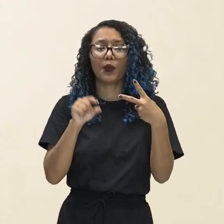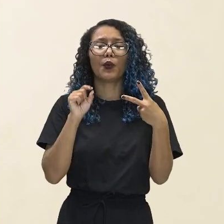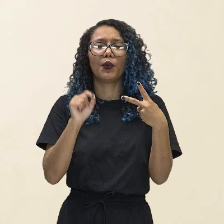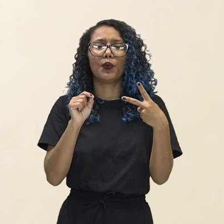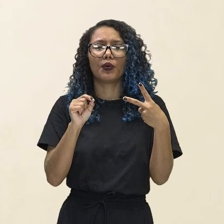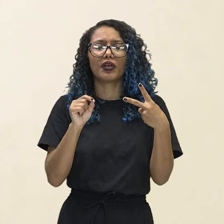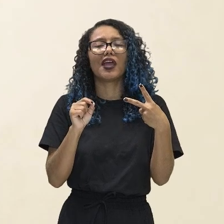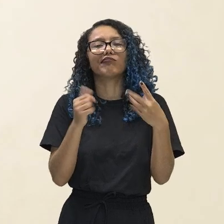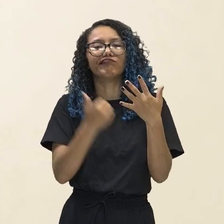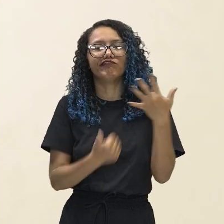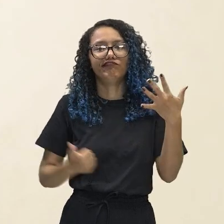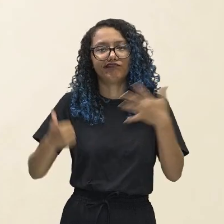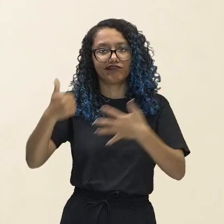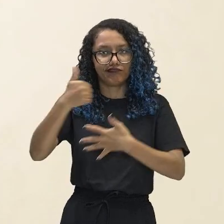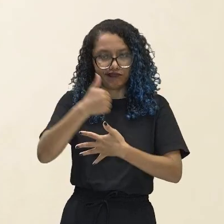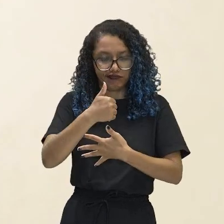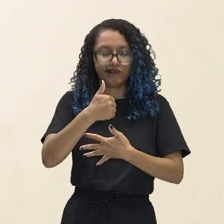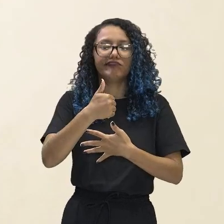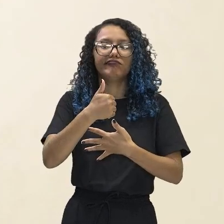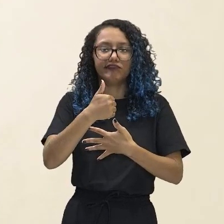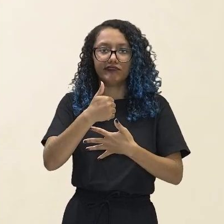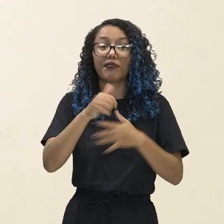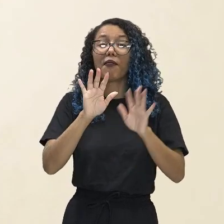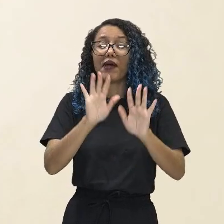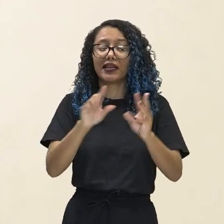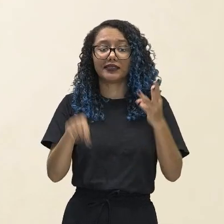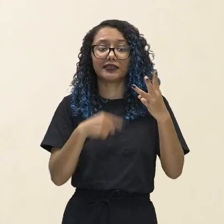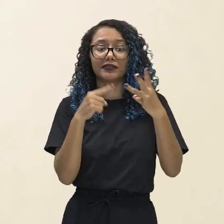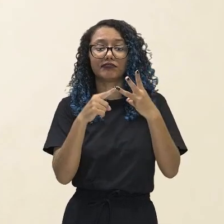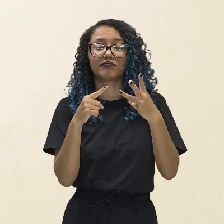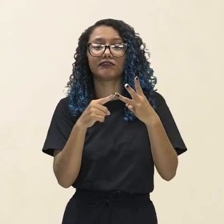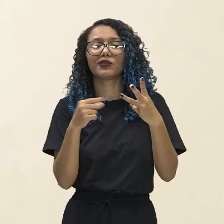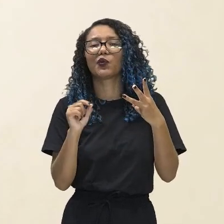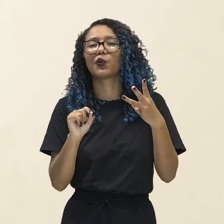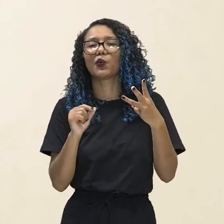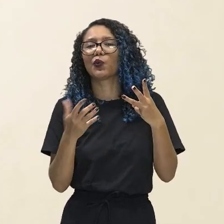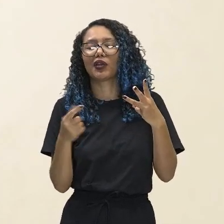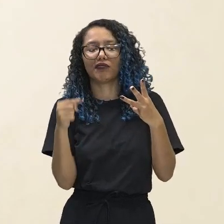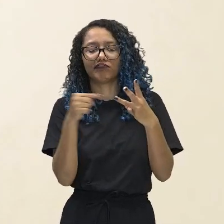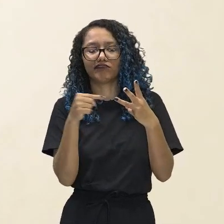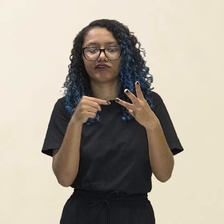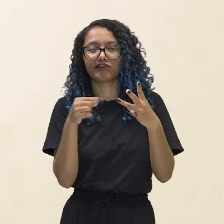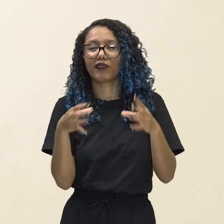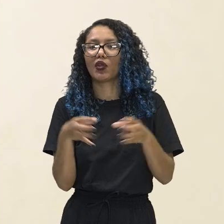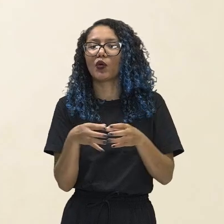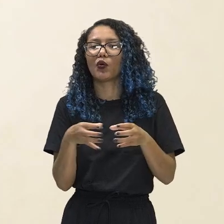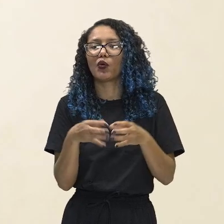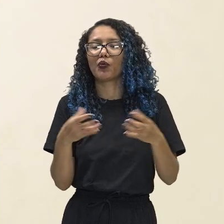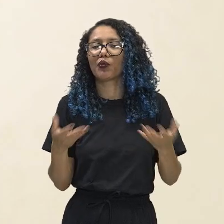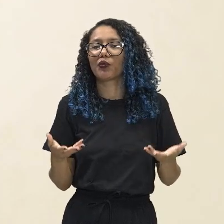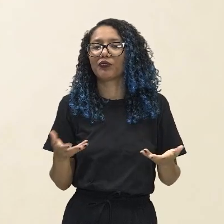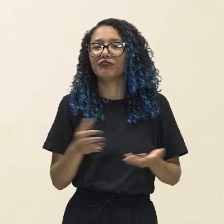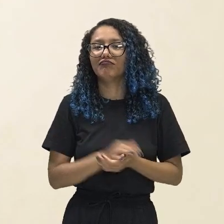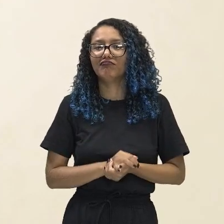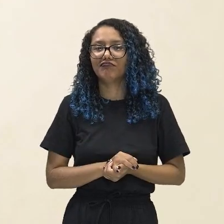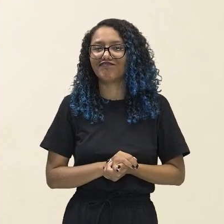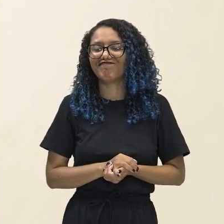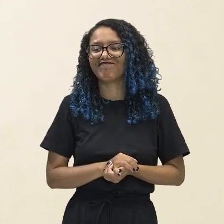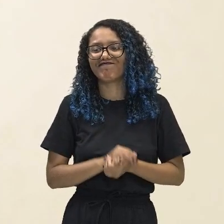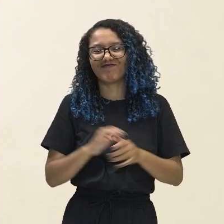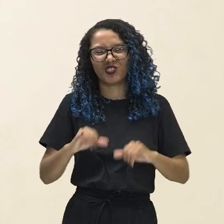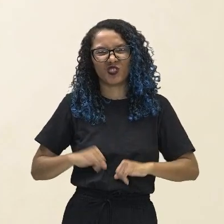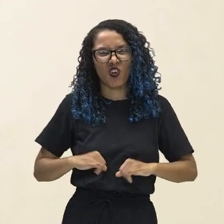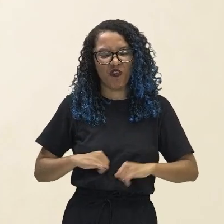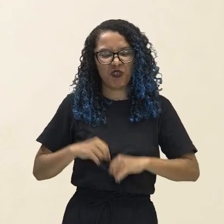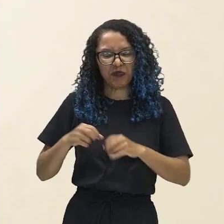de privilégios, tá, gente? Enquanto o terceiro estado, os camponeses, eram cercados ali de exploração.